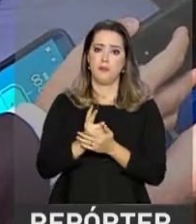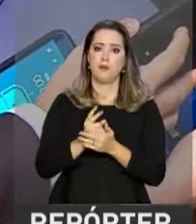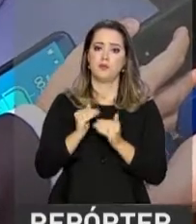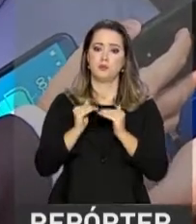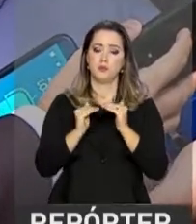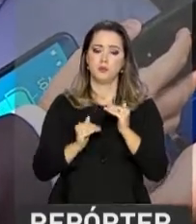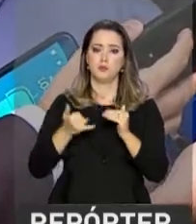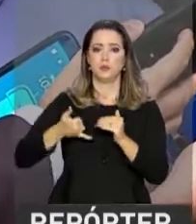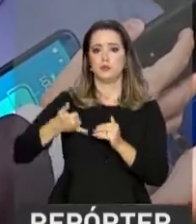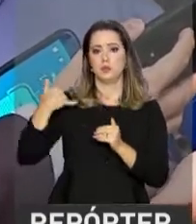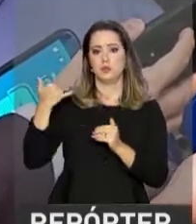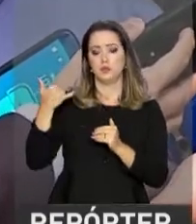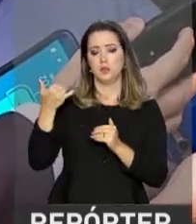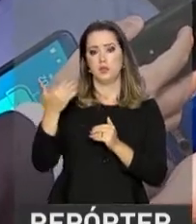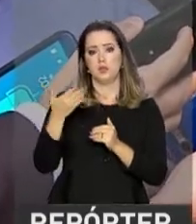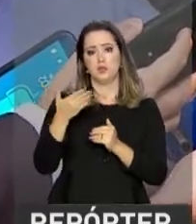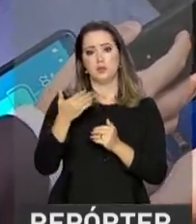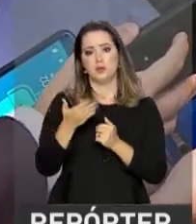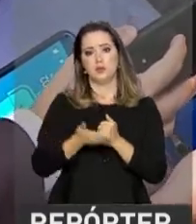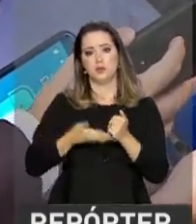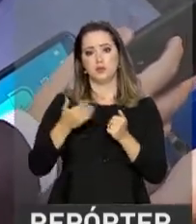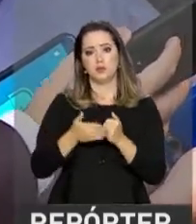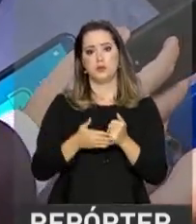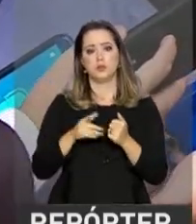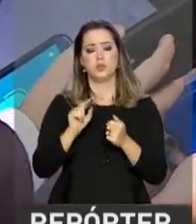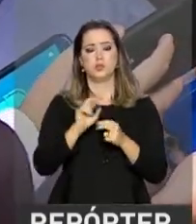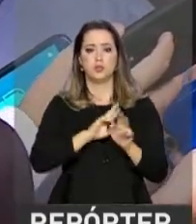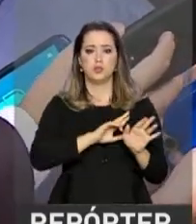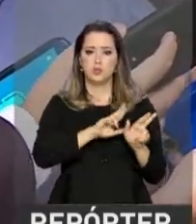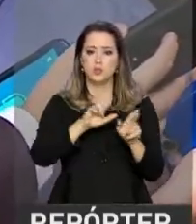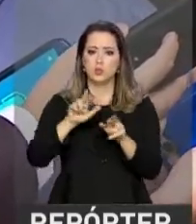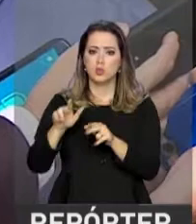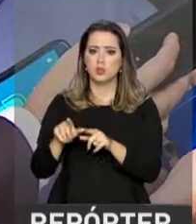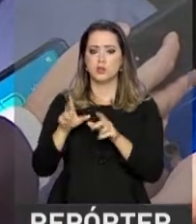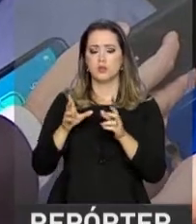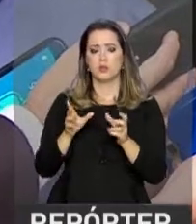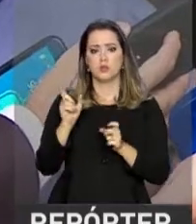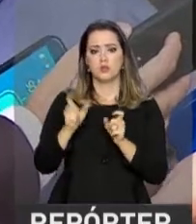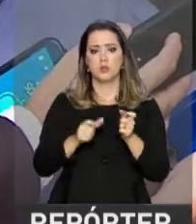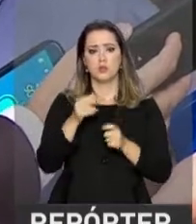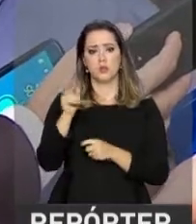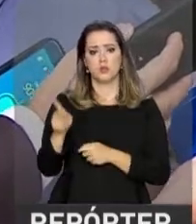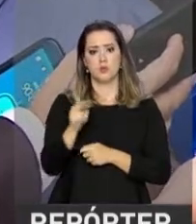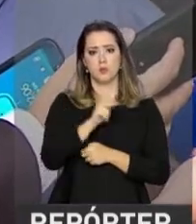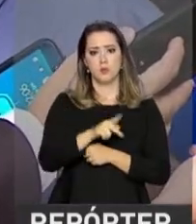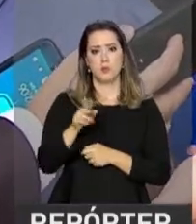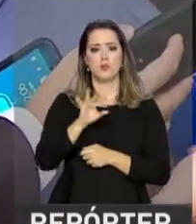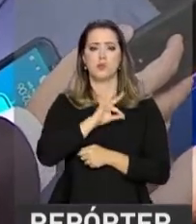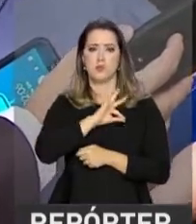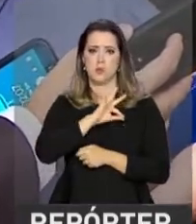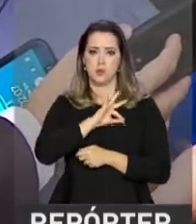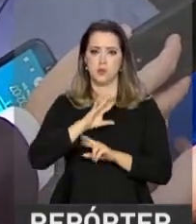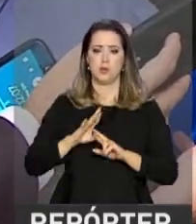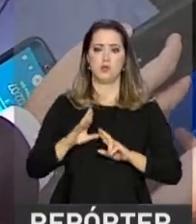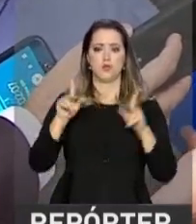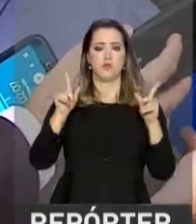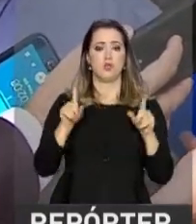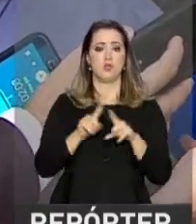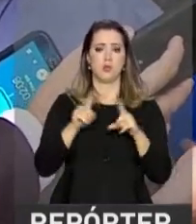mínima o respeito a algumas particularidades, especialmente em relação aos professores e aos policiais,